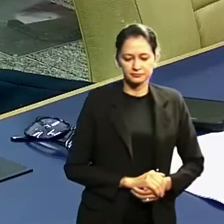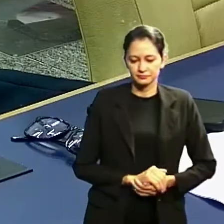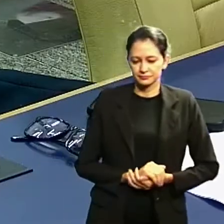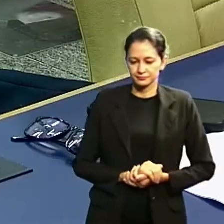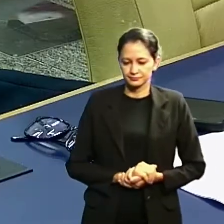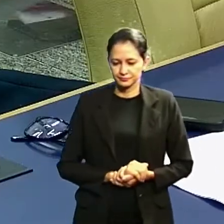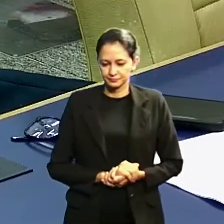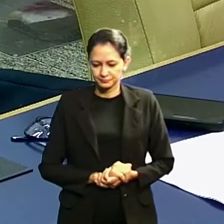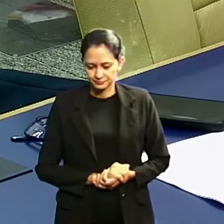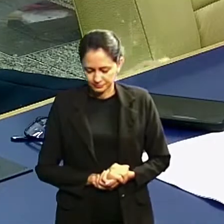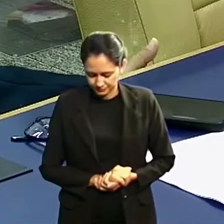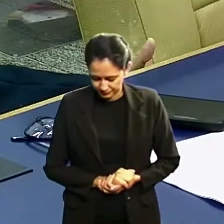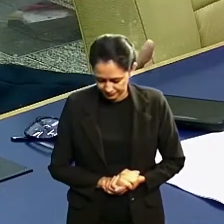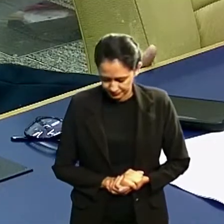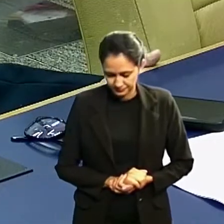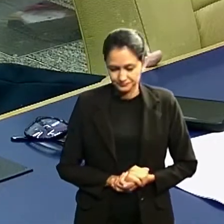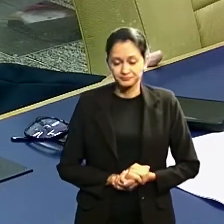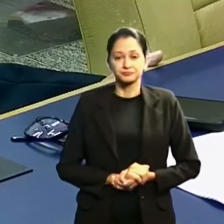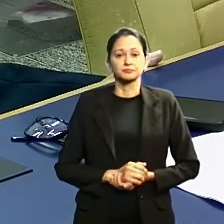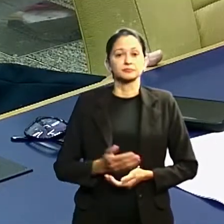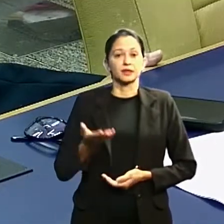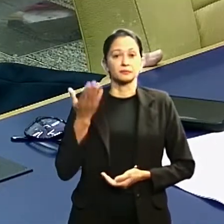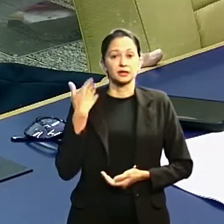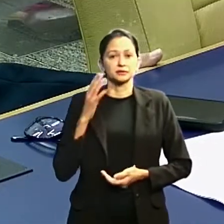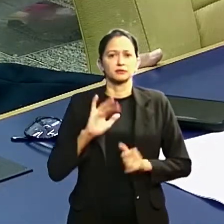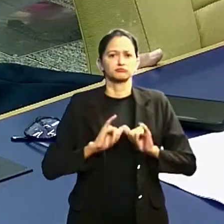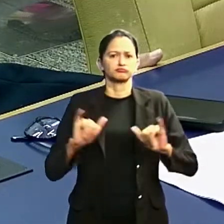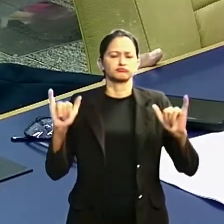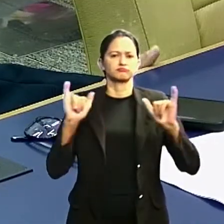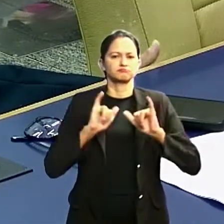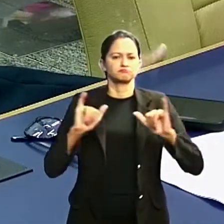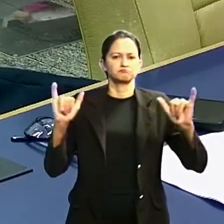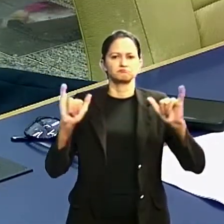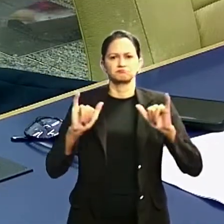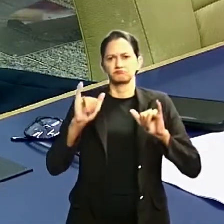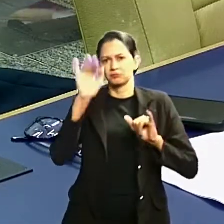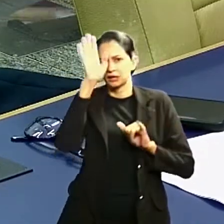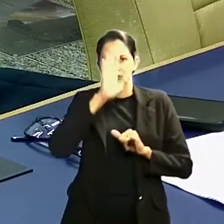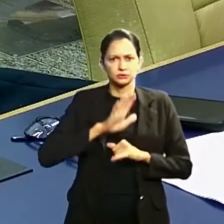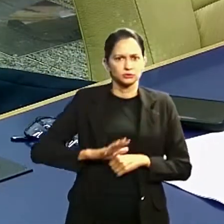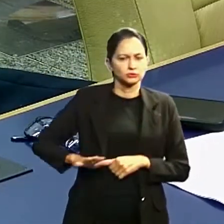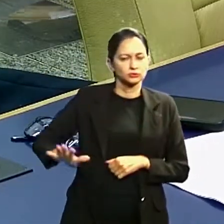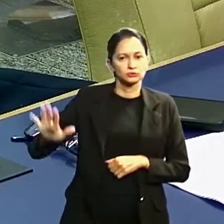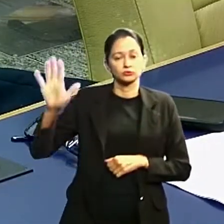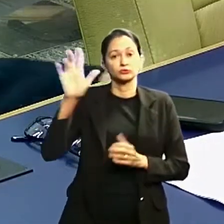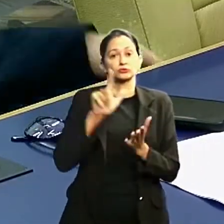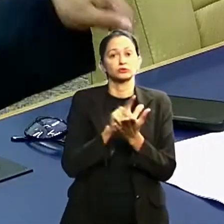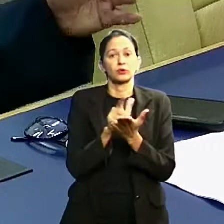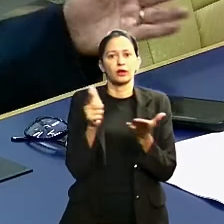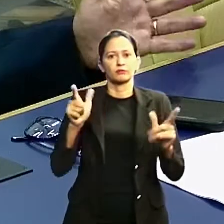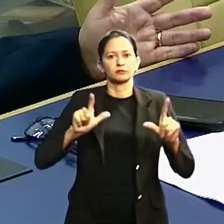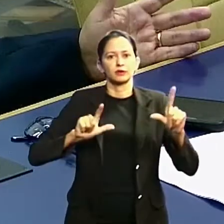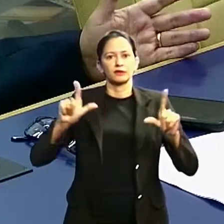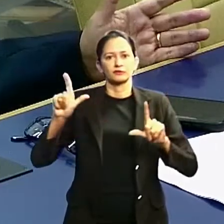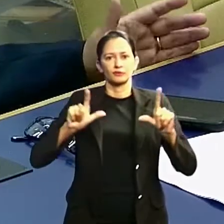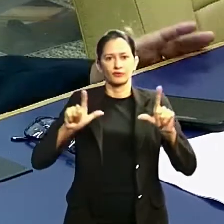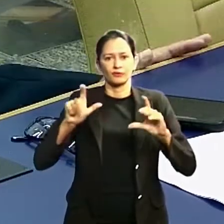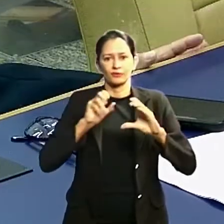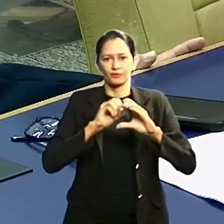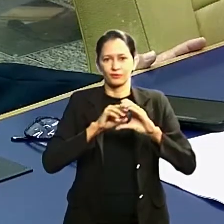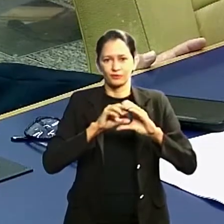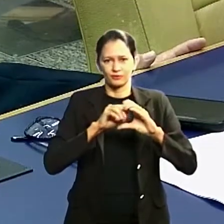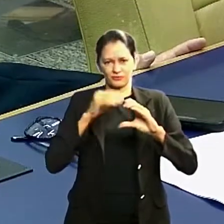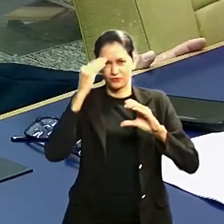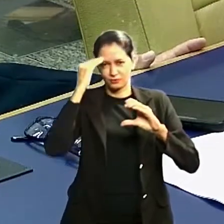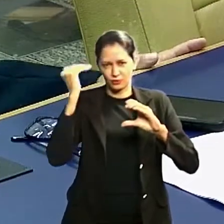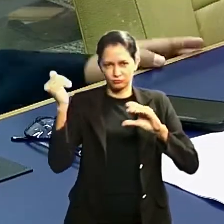Moraes. Que chegou a ser noticiado, esse evento foi noticiado no Jornal Nacional e no Fantástico.